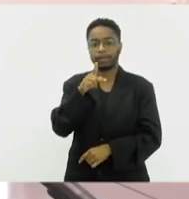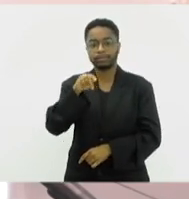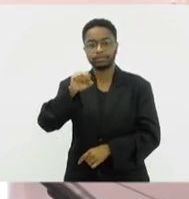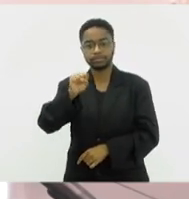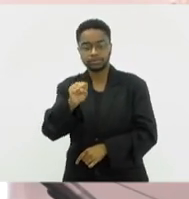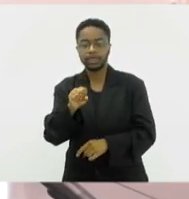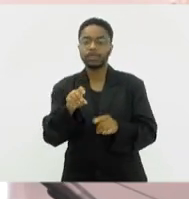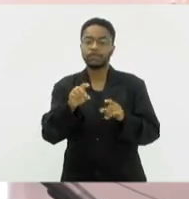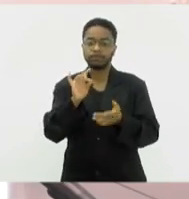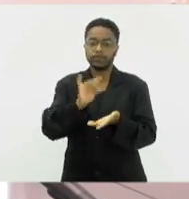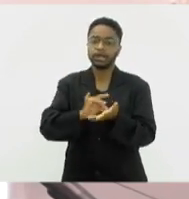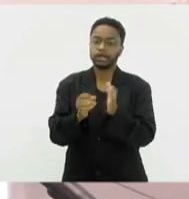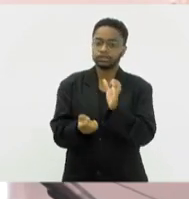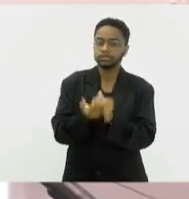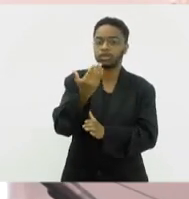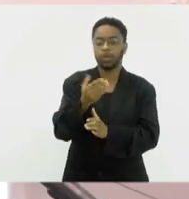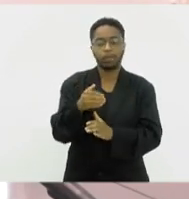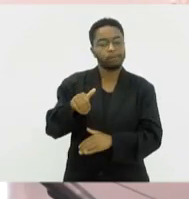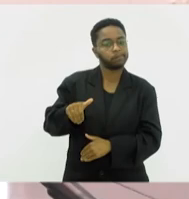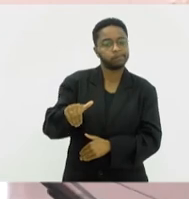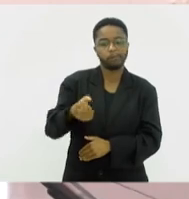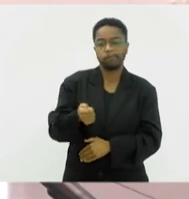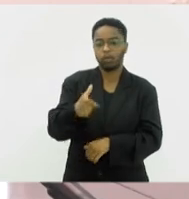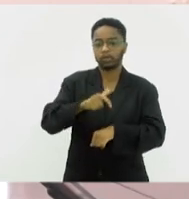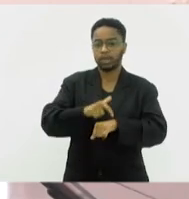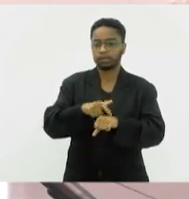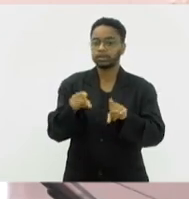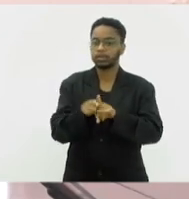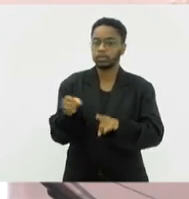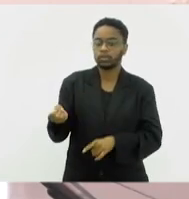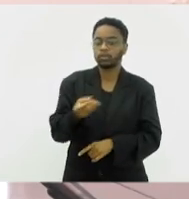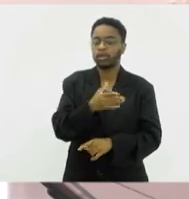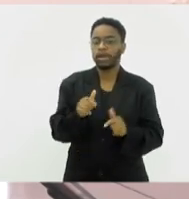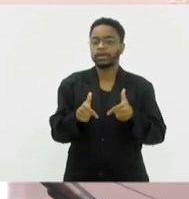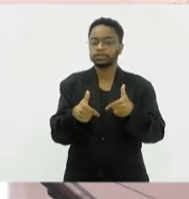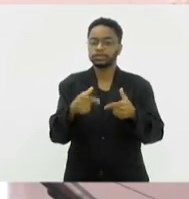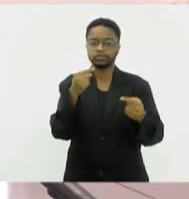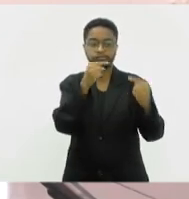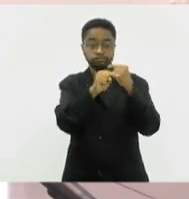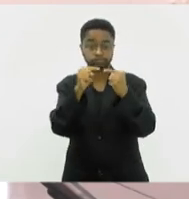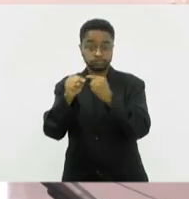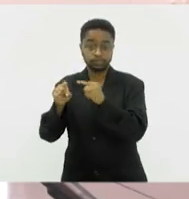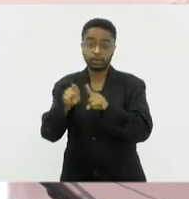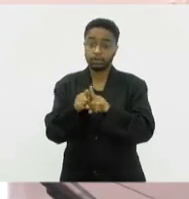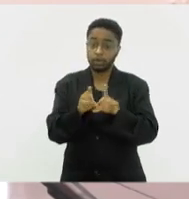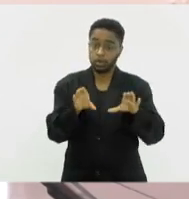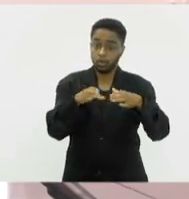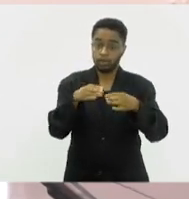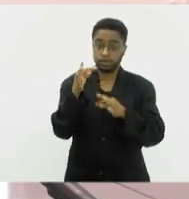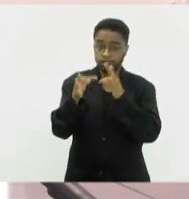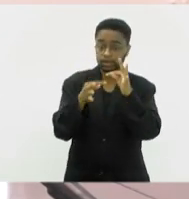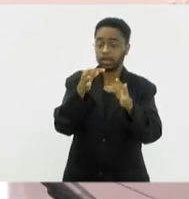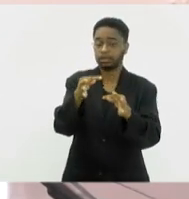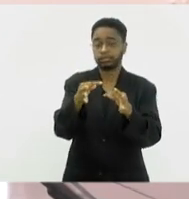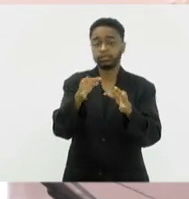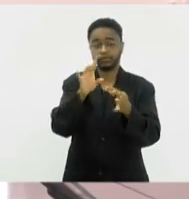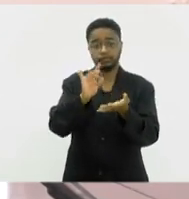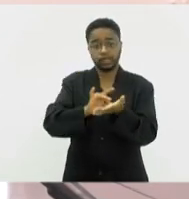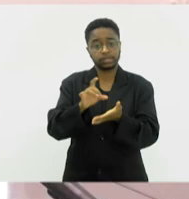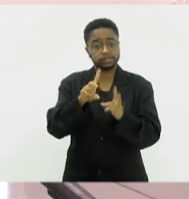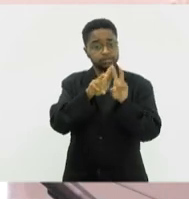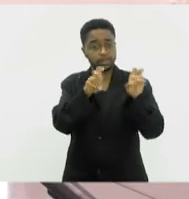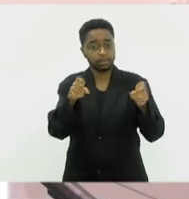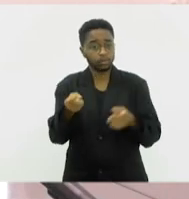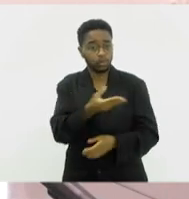fato, instituída. É recente ações que têm alguma divergência, mas a comunidade terapêutica são coisas muito recentes,